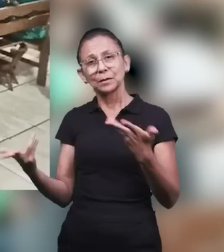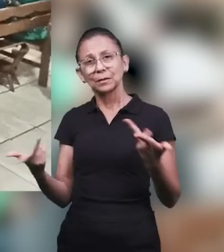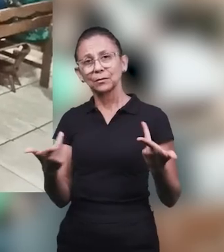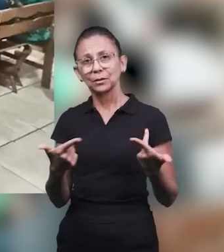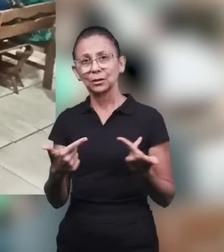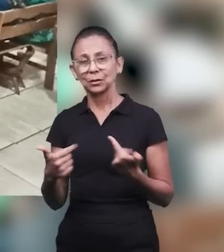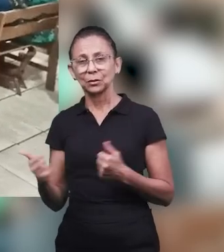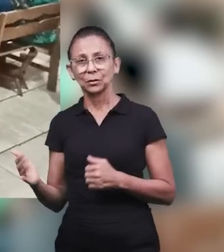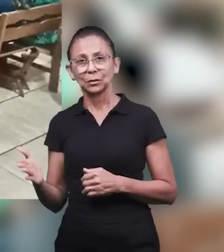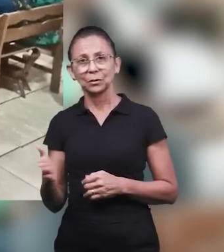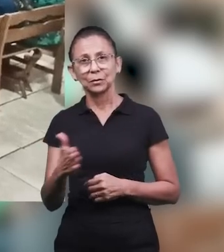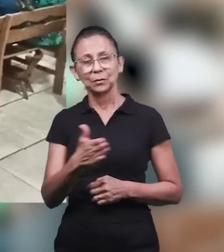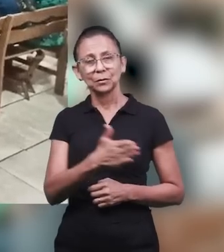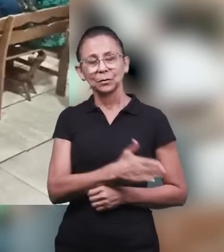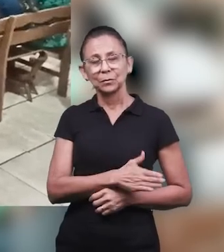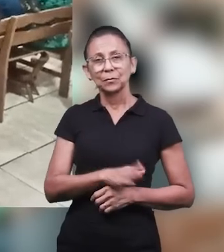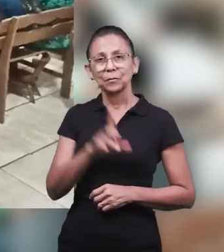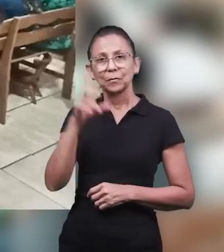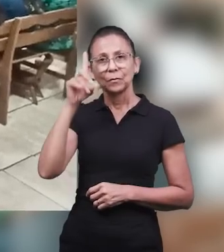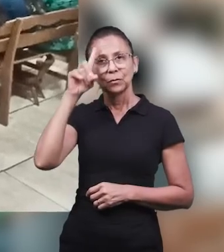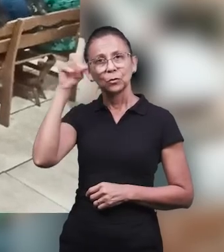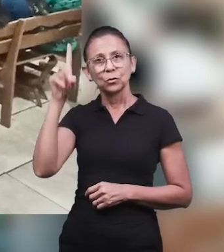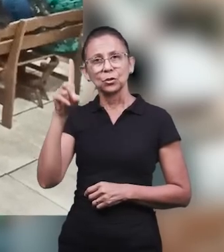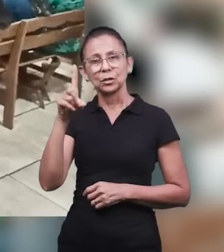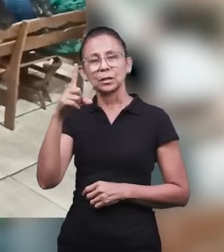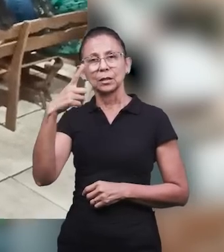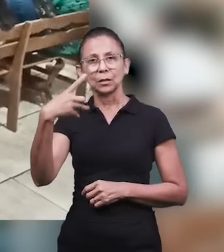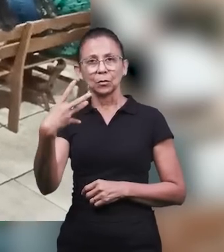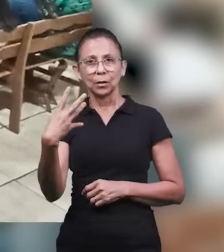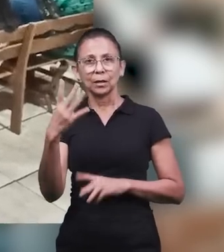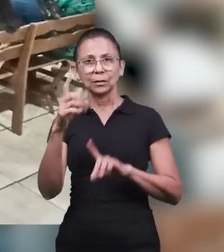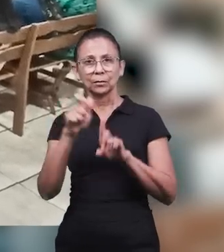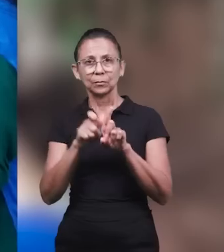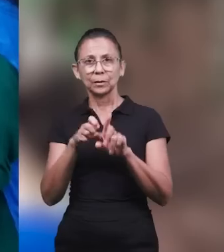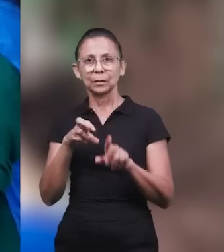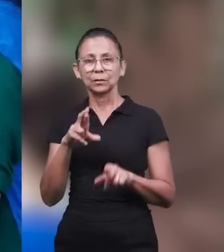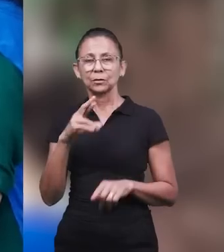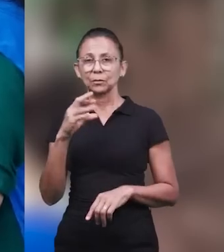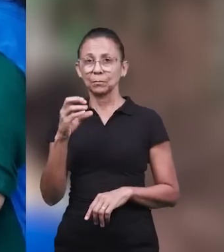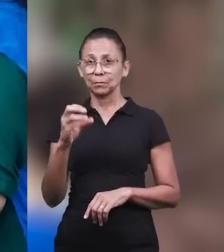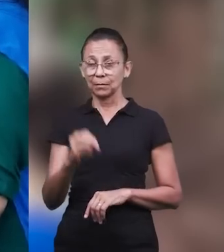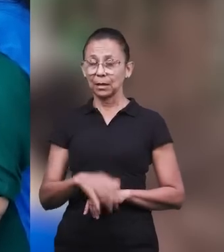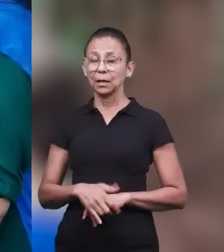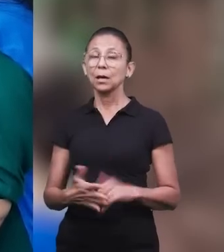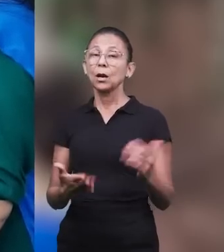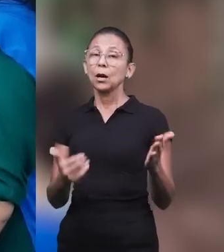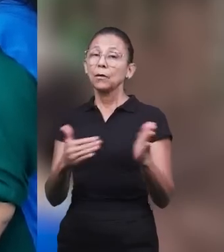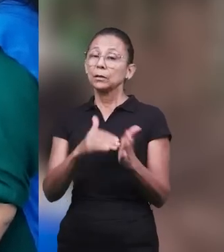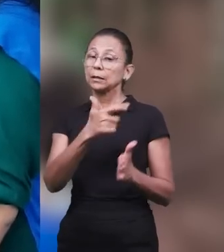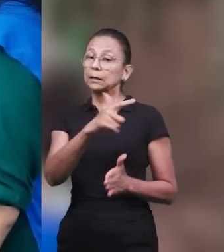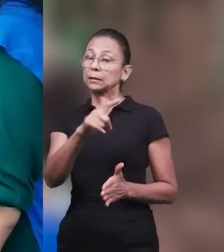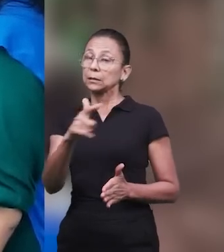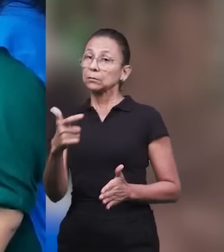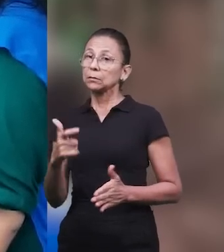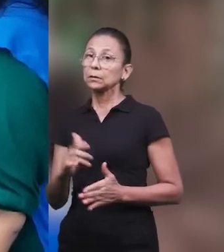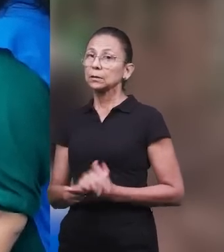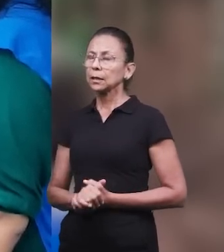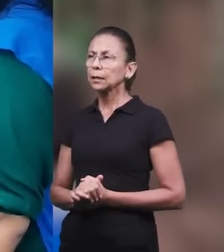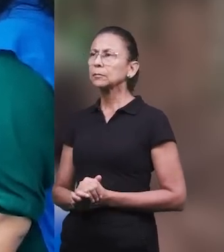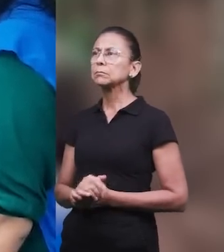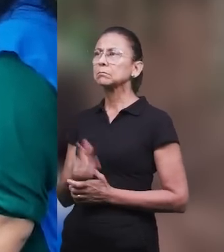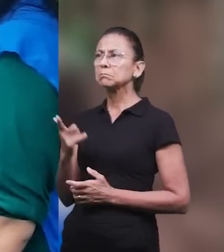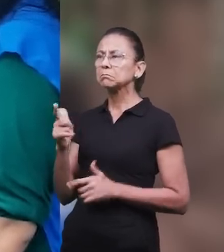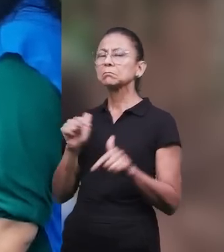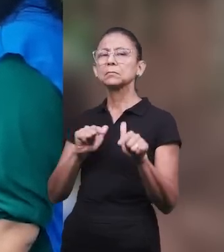sábado, dia 4 de março, os jovens do Evangelho Sem Fronteira estiveram ali na cidade de Ijuí,